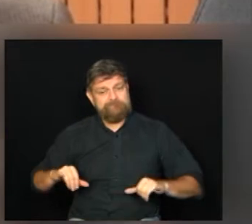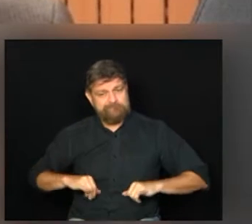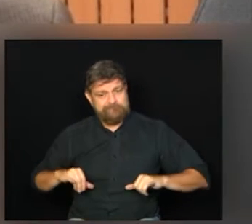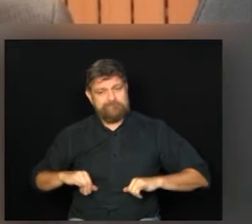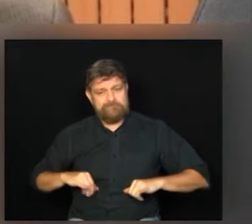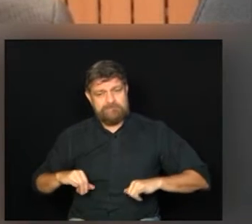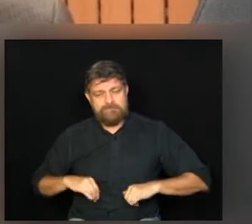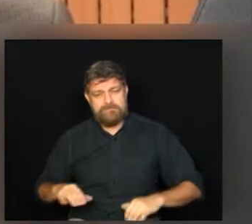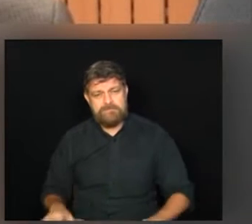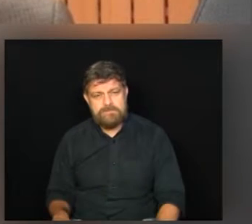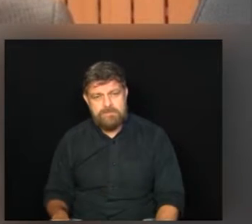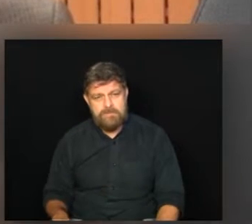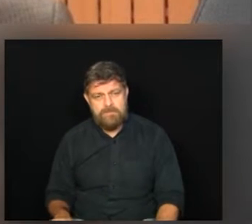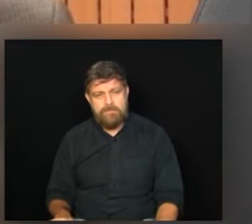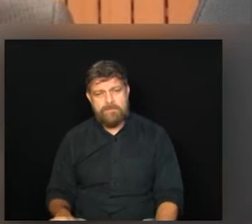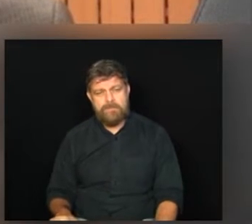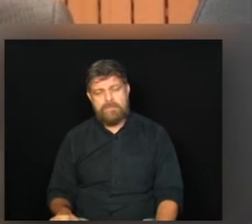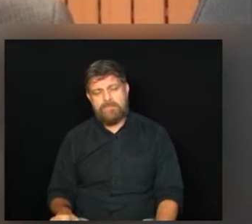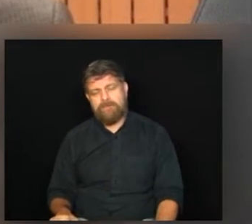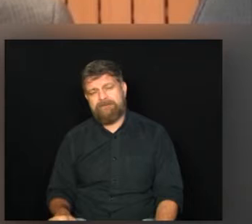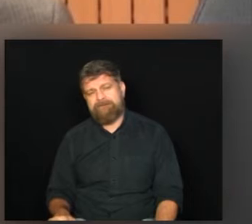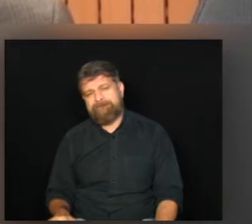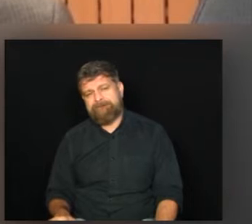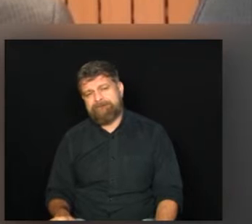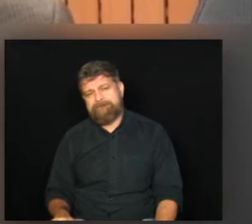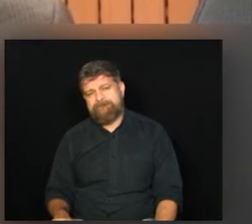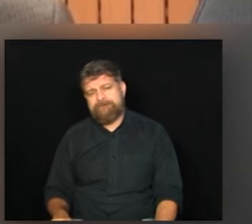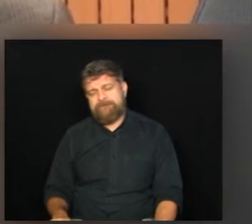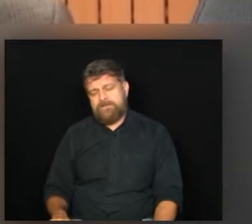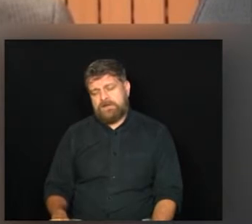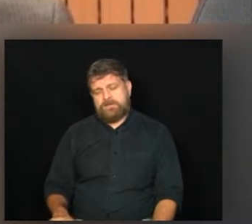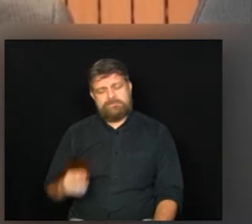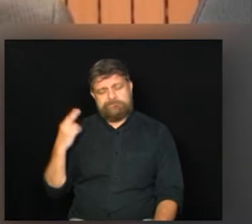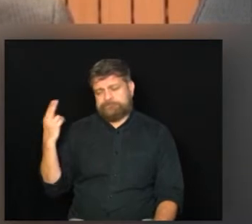né? Então, não há